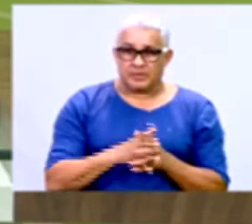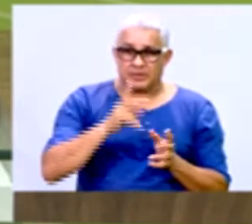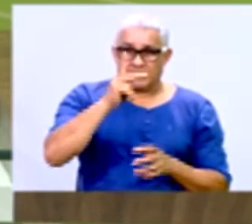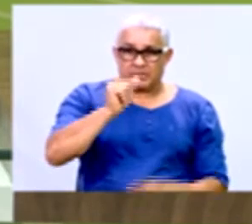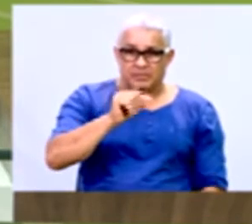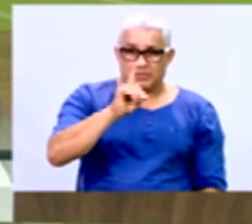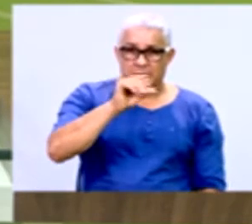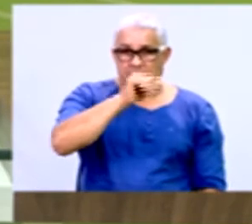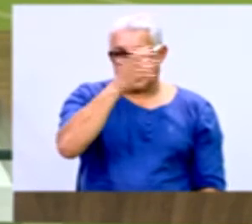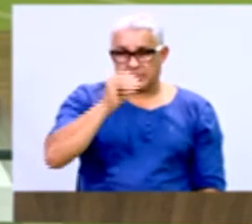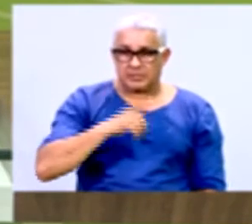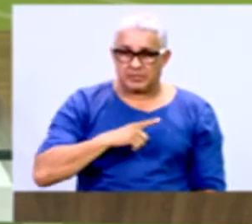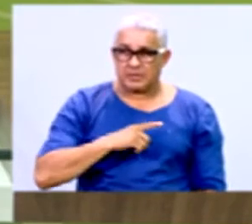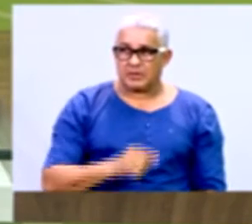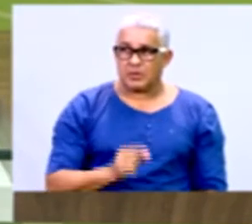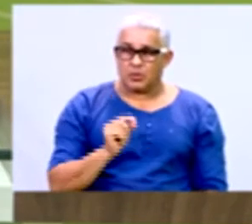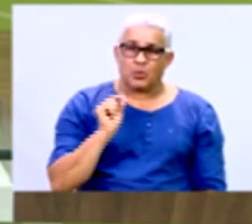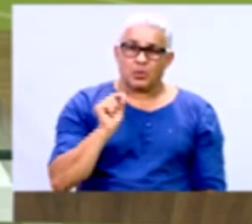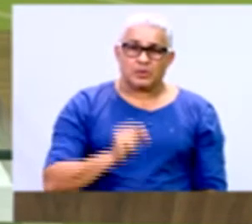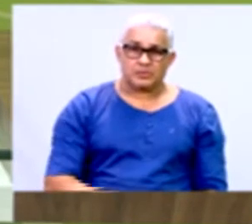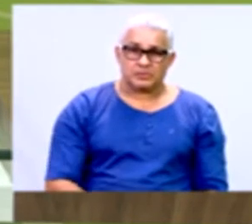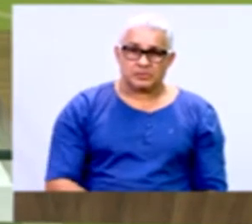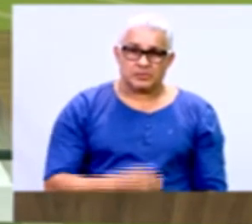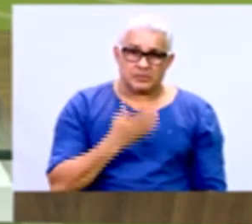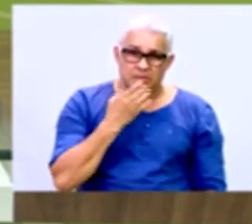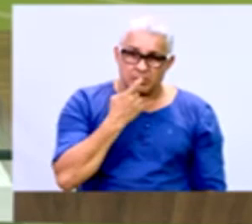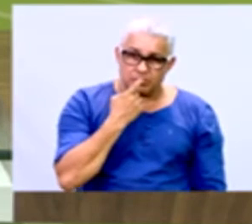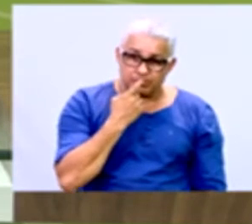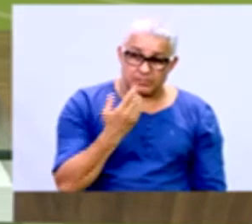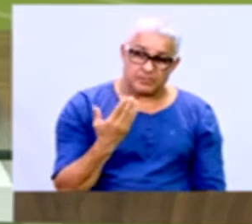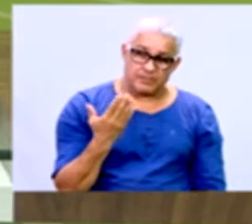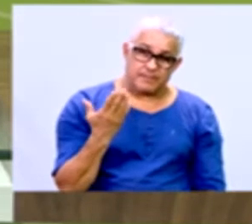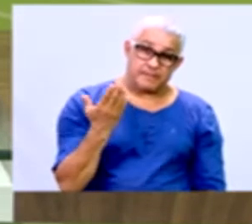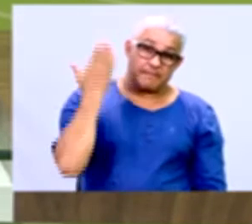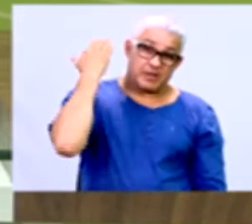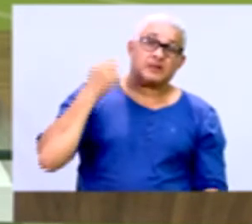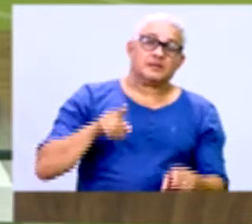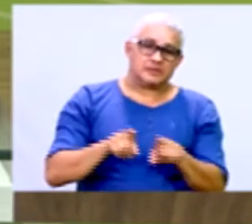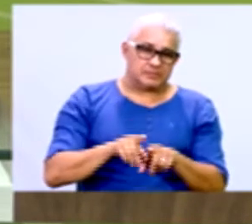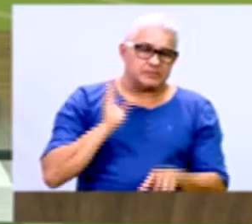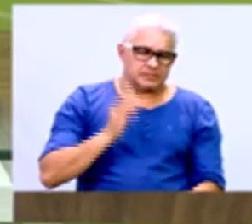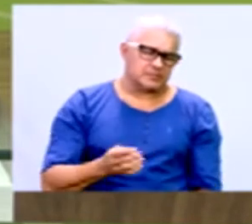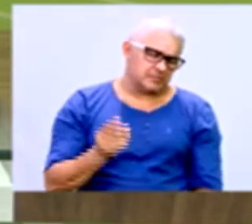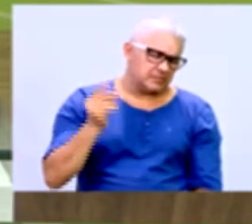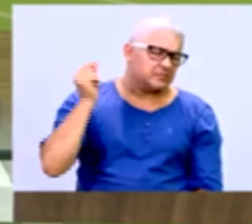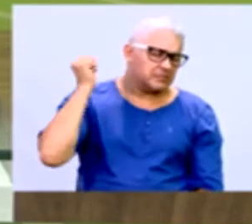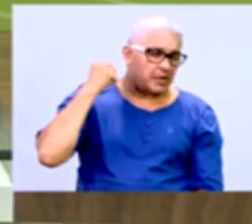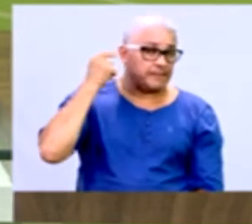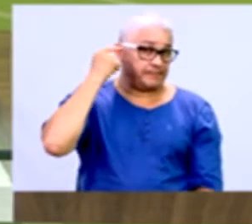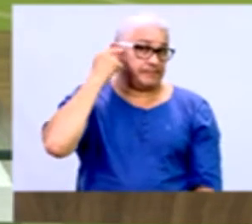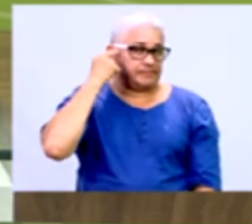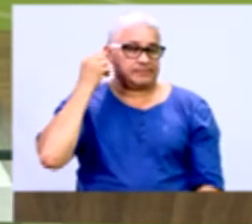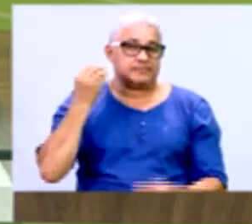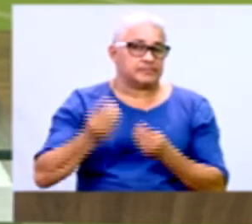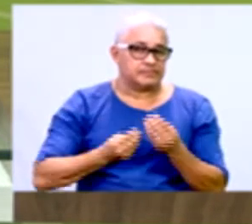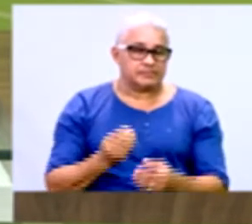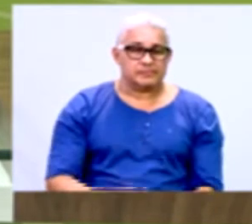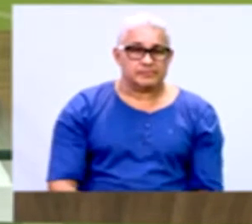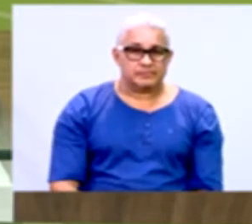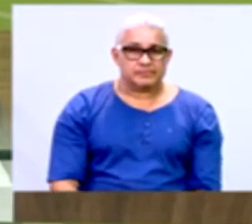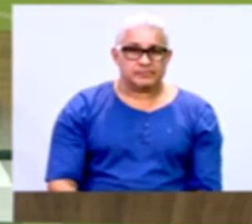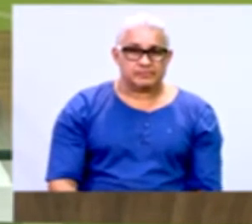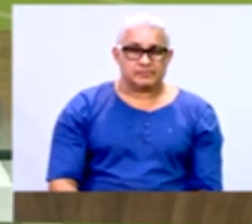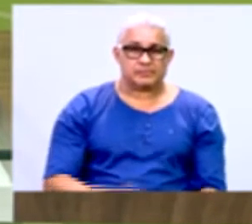padronizar é recente, mas também já se pensava nisso há algum tempo. A